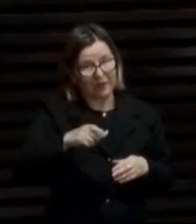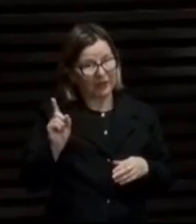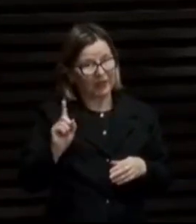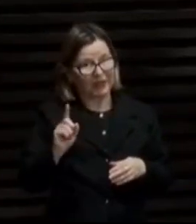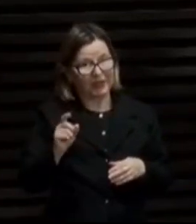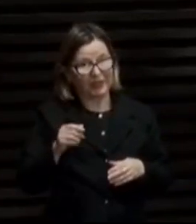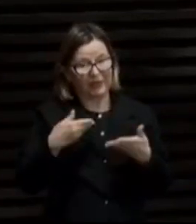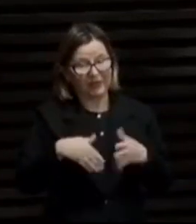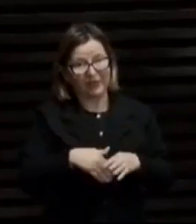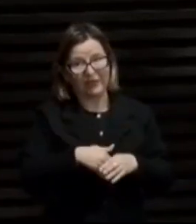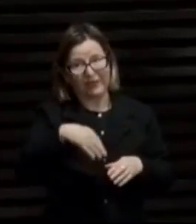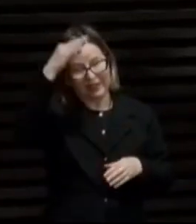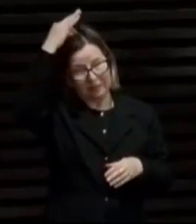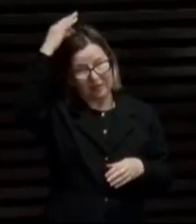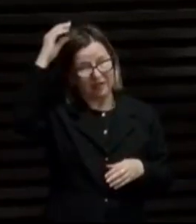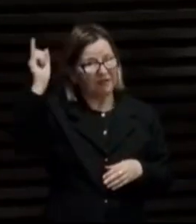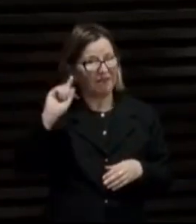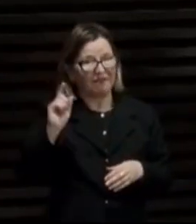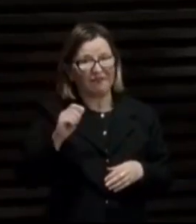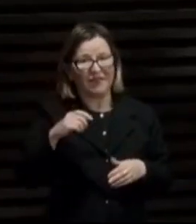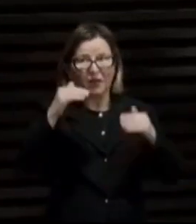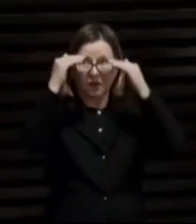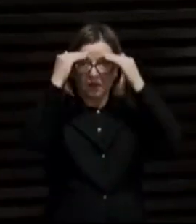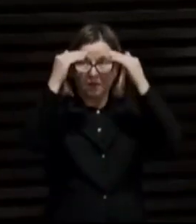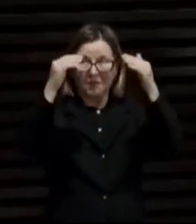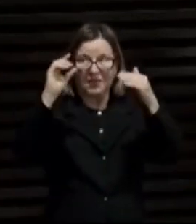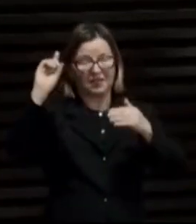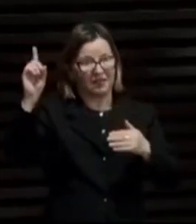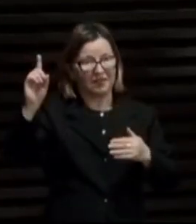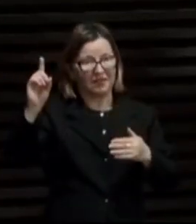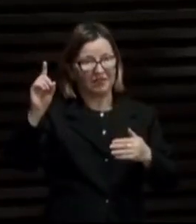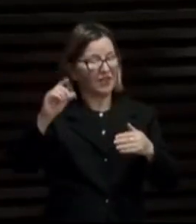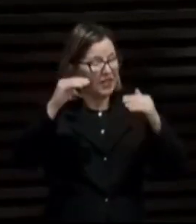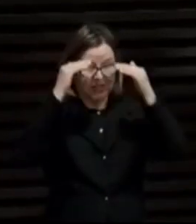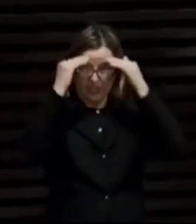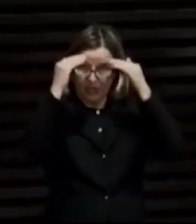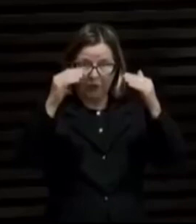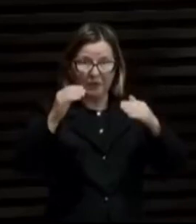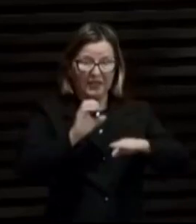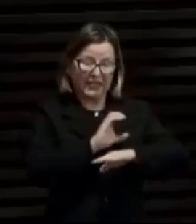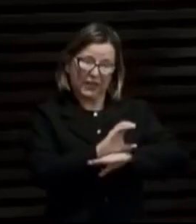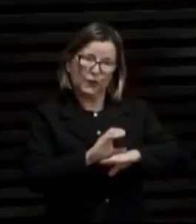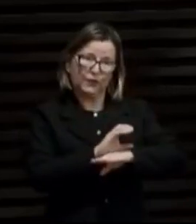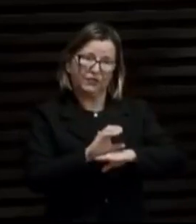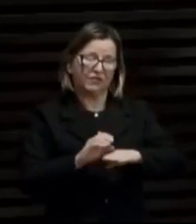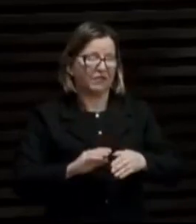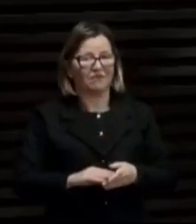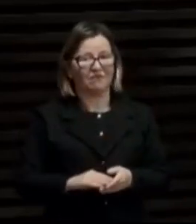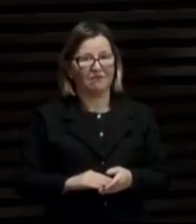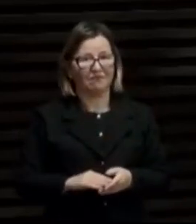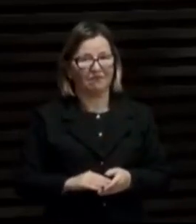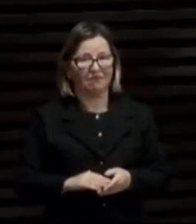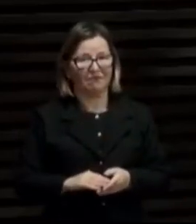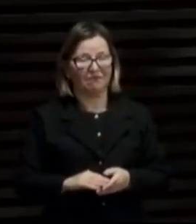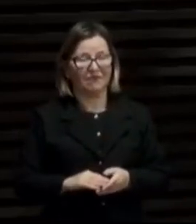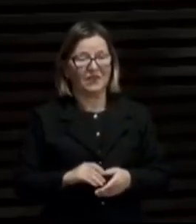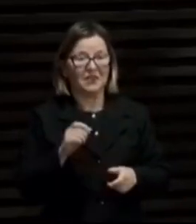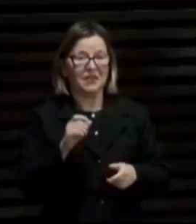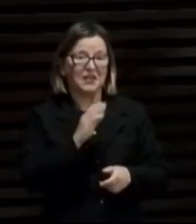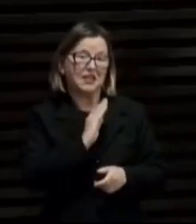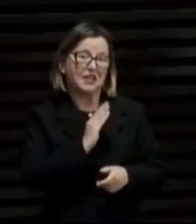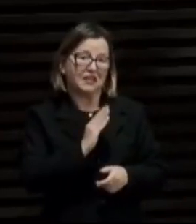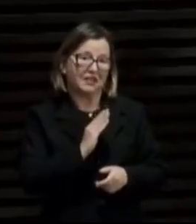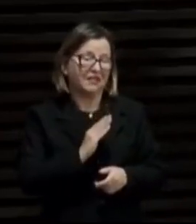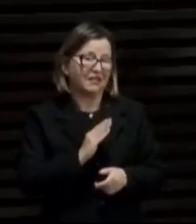cumprir os mandamentos de Deus. Senão não vai obedecer às leis. A Constituição é a lei máxima, é. Mas não tem coração, porque o coração é